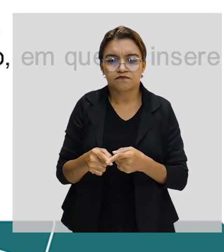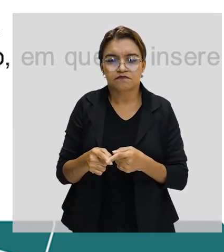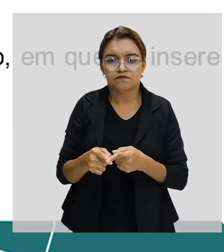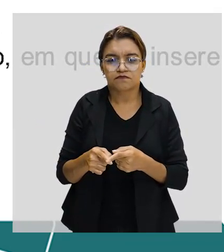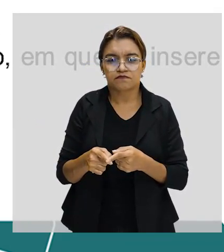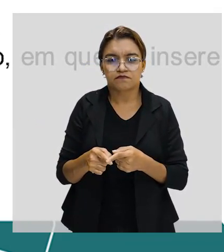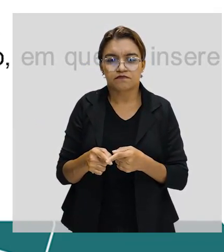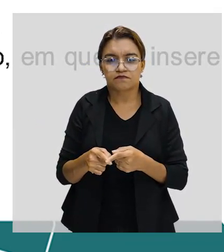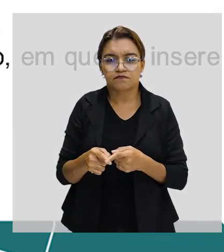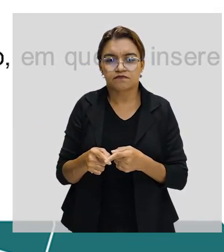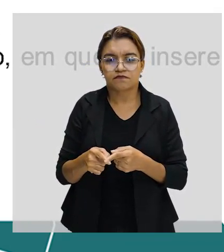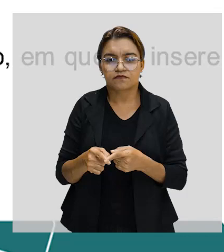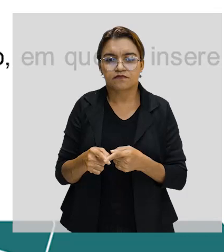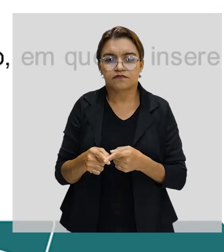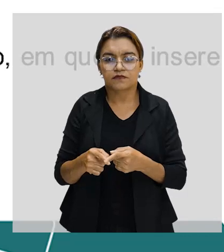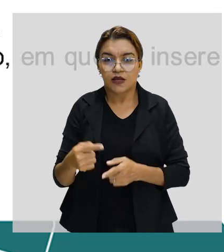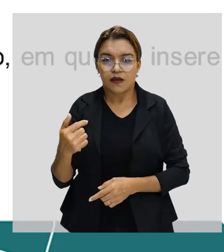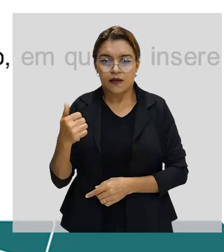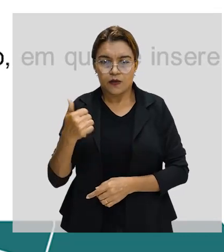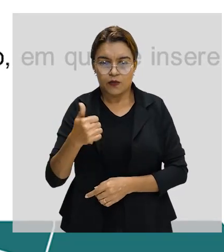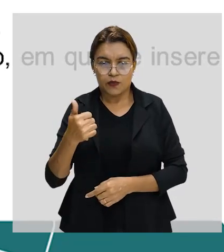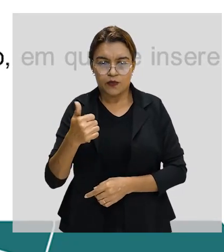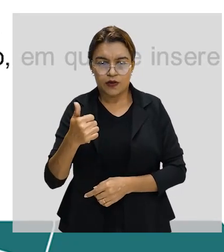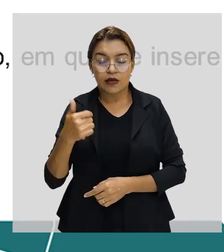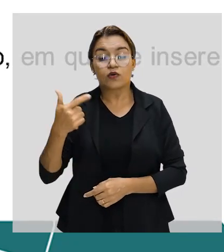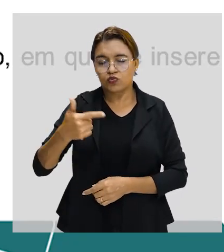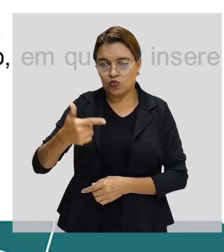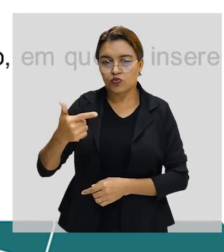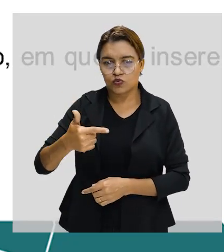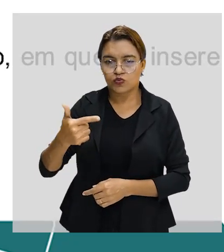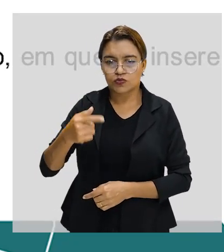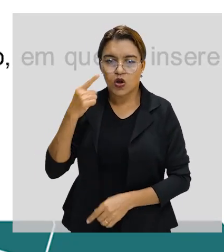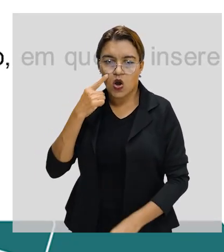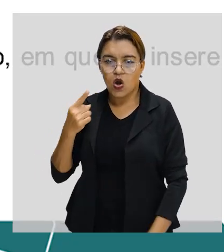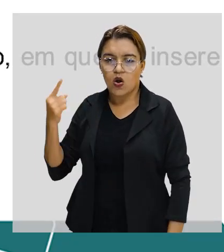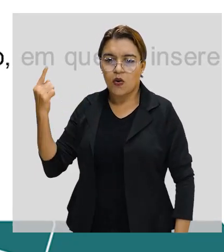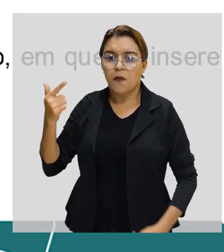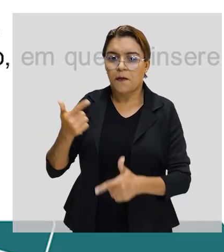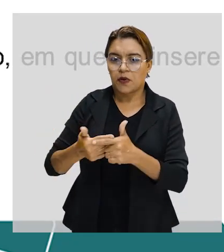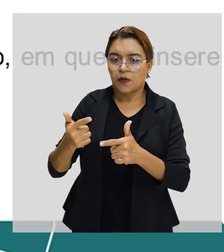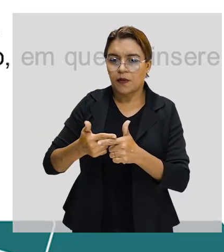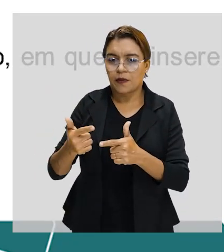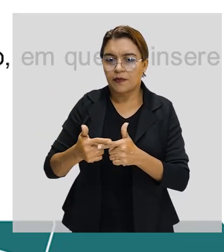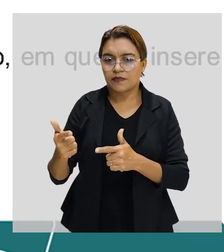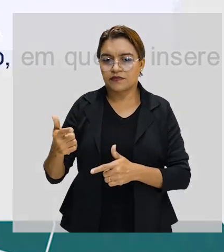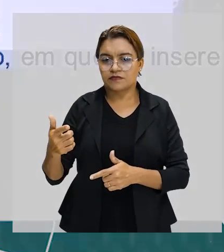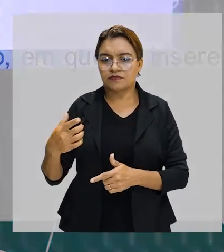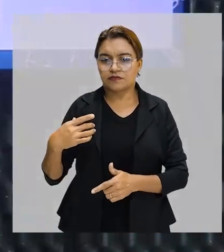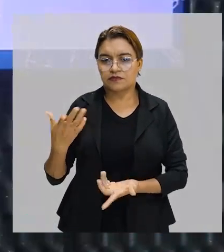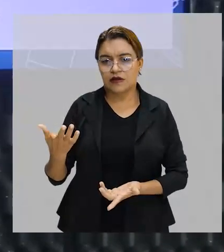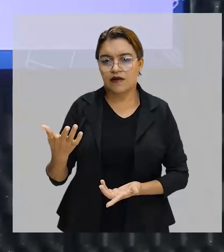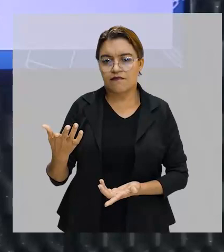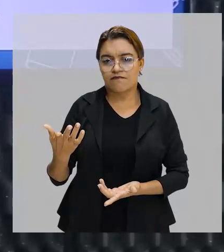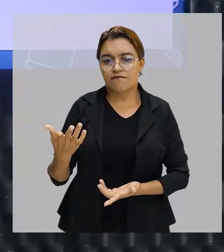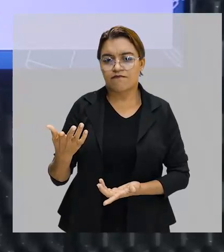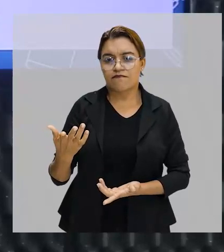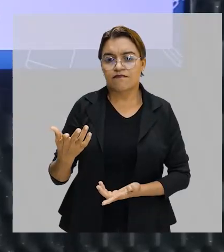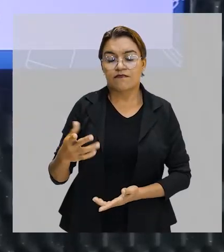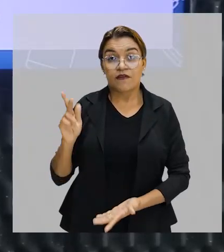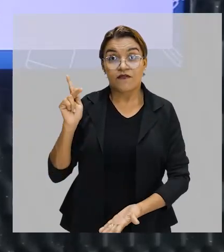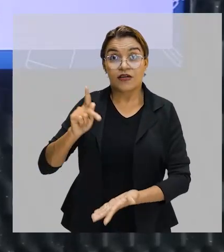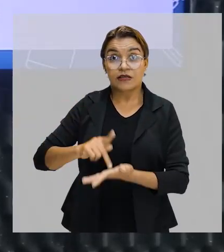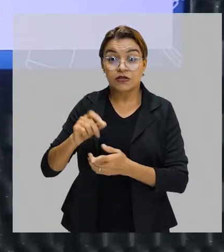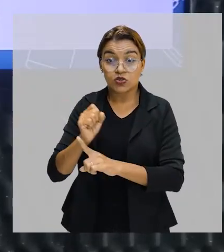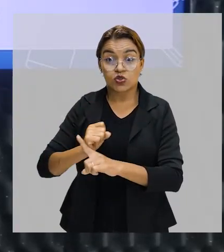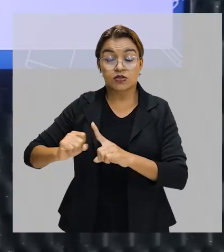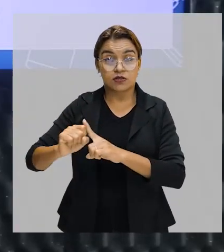Problematização da realidade social e cultural pela revelação das tensões da vida nacional. Que tensões são essas? Você